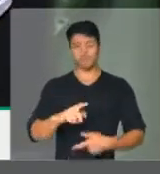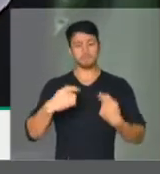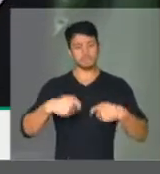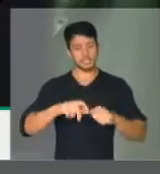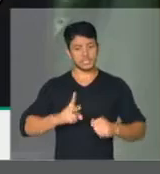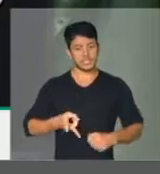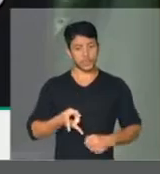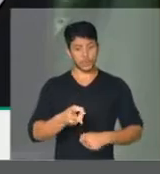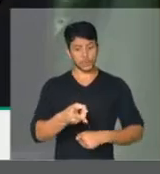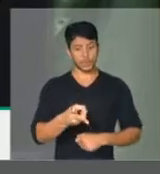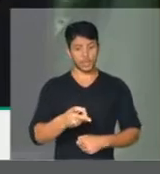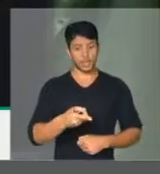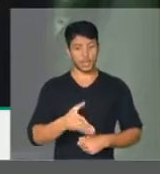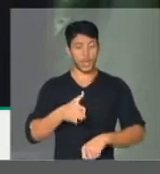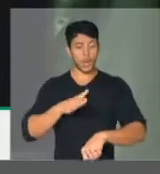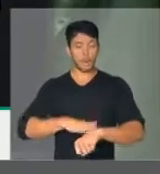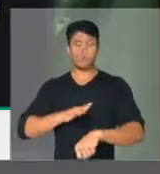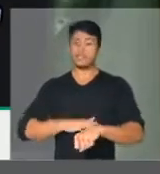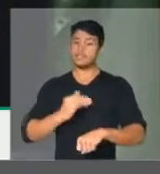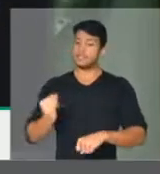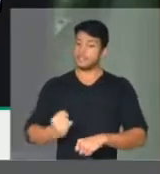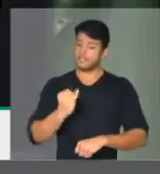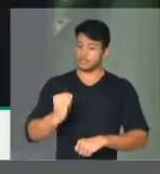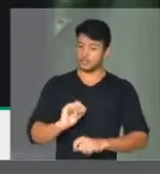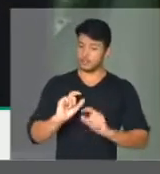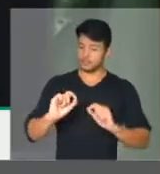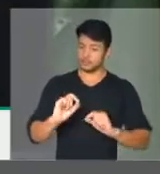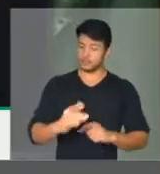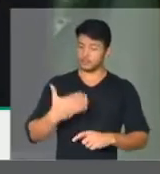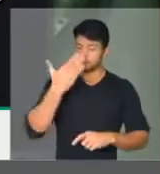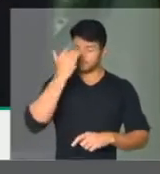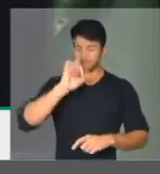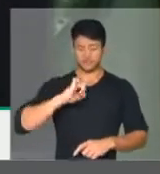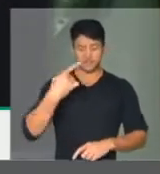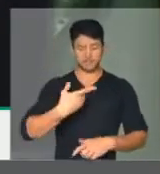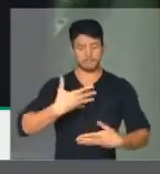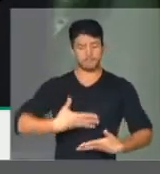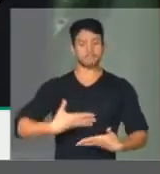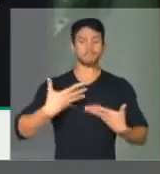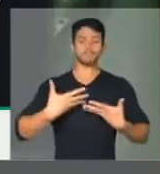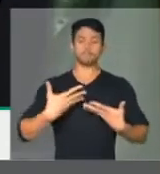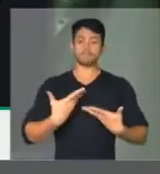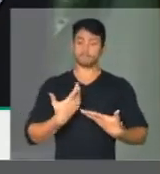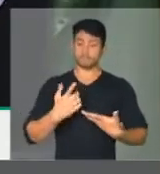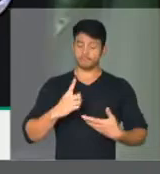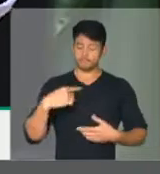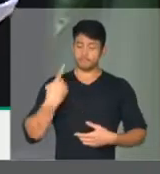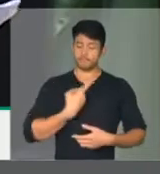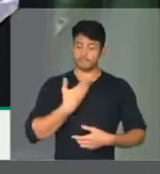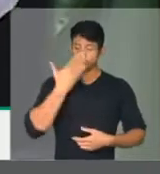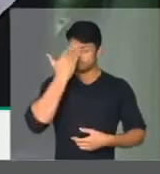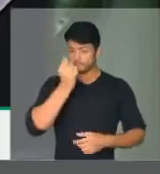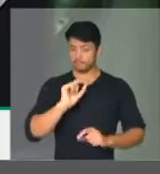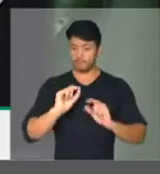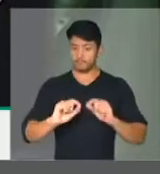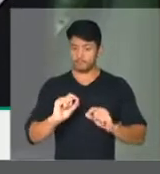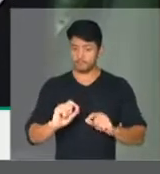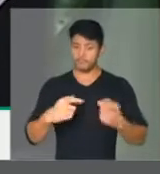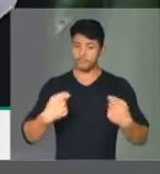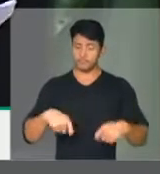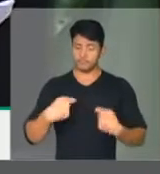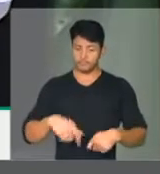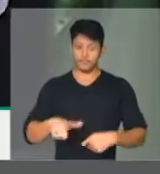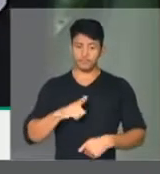fáceis. É hora de fazer oposição com altivez, mas consciente de que se espera de nós concorrer no